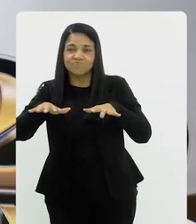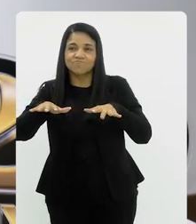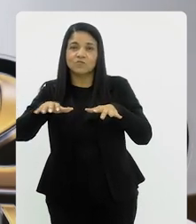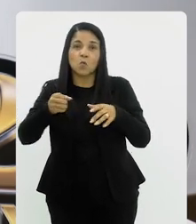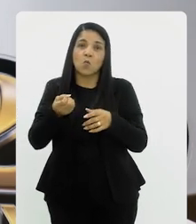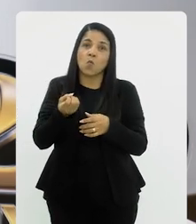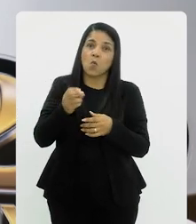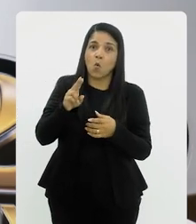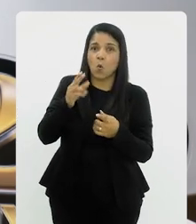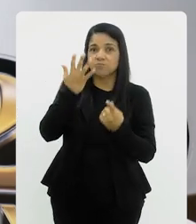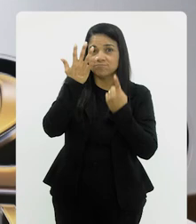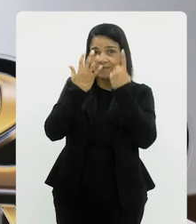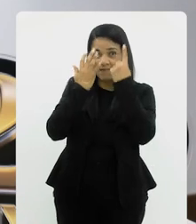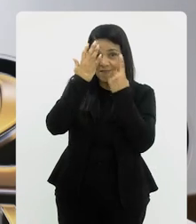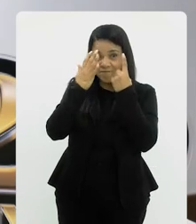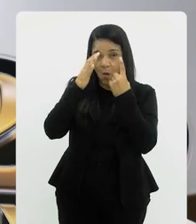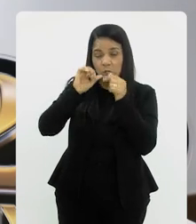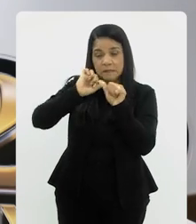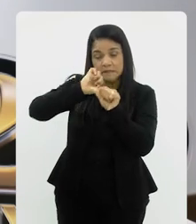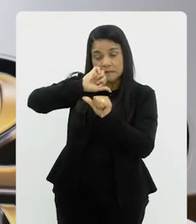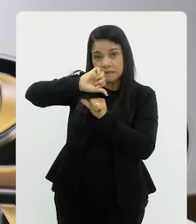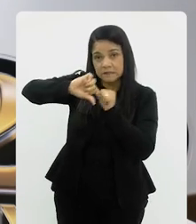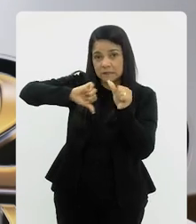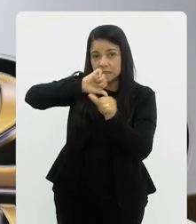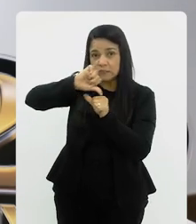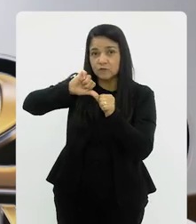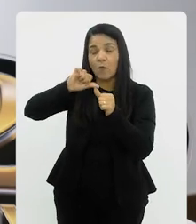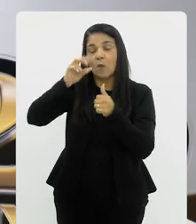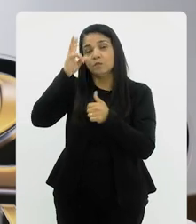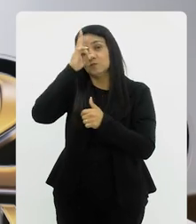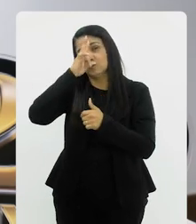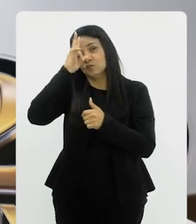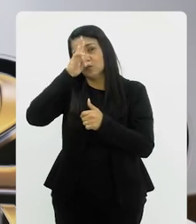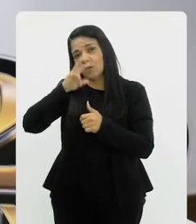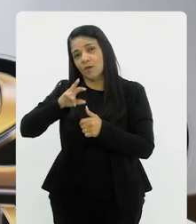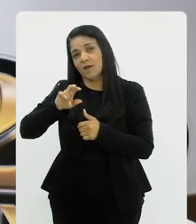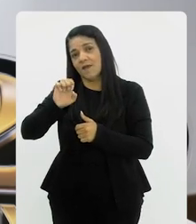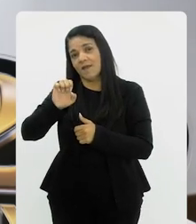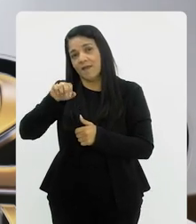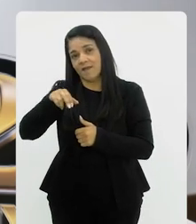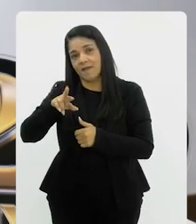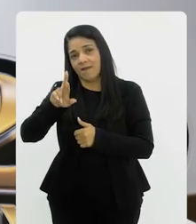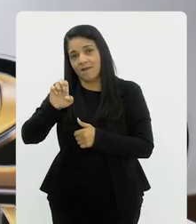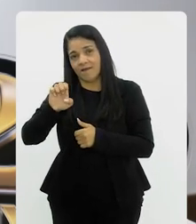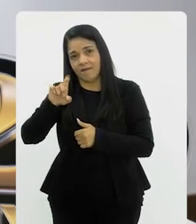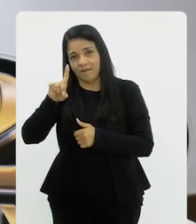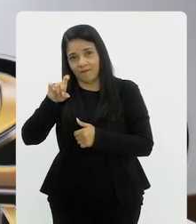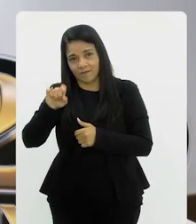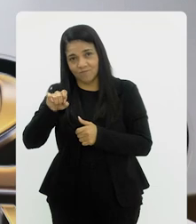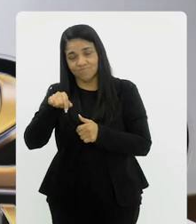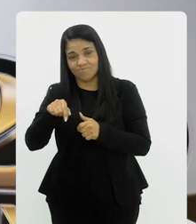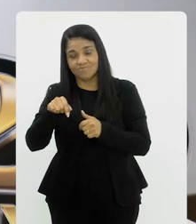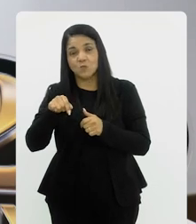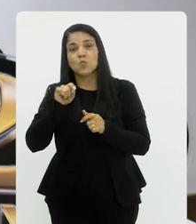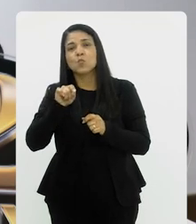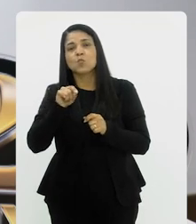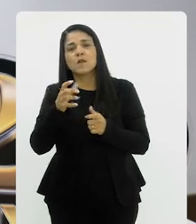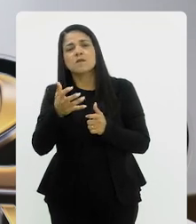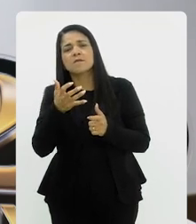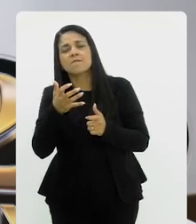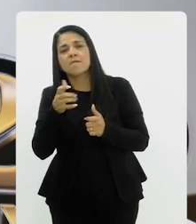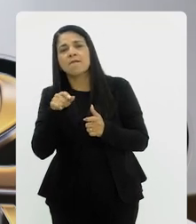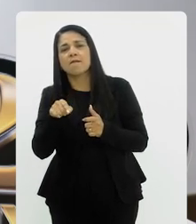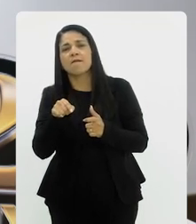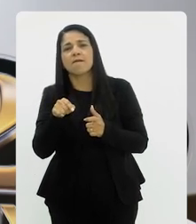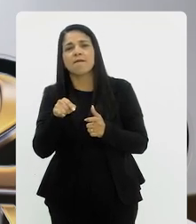ou um espetáculo que tem um efeito X, ele transforma esse efeito num enredo, né? Ele cria o entorno daquilo que